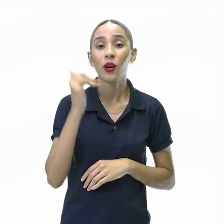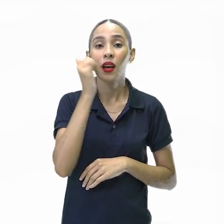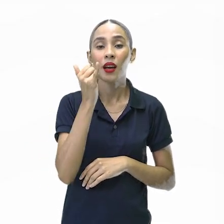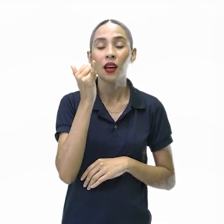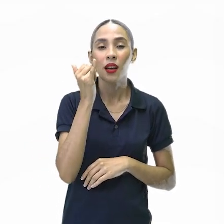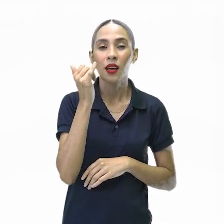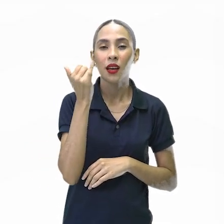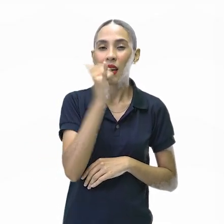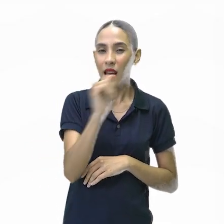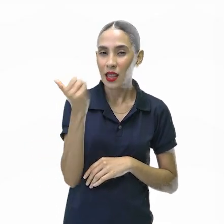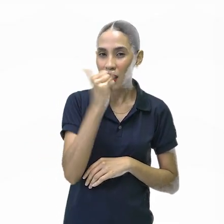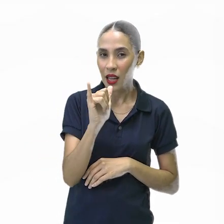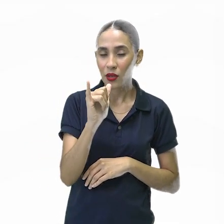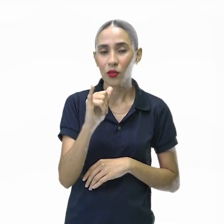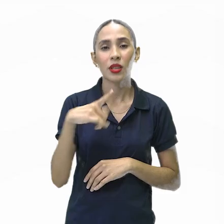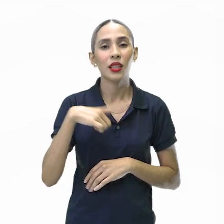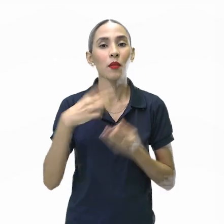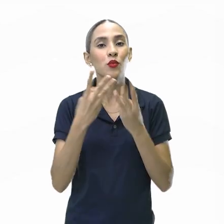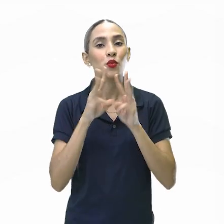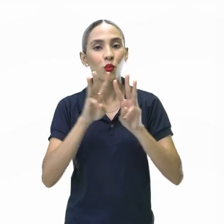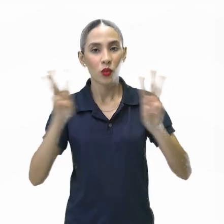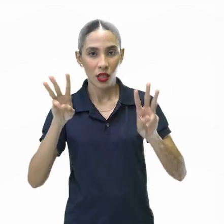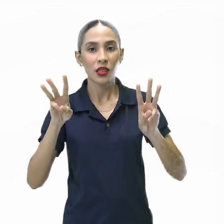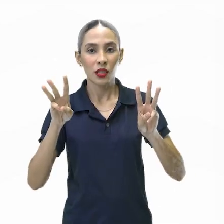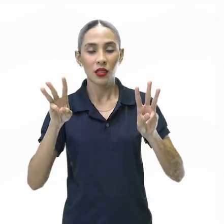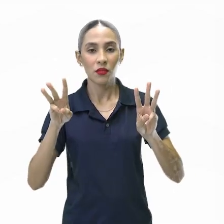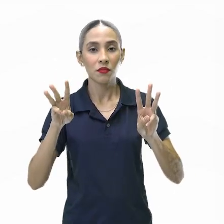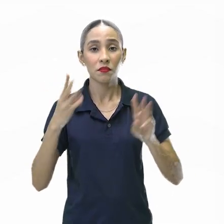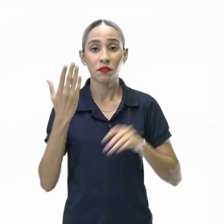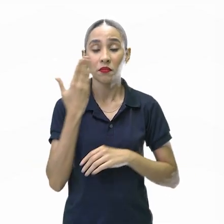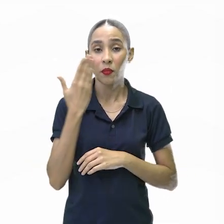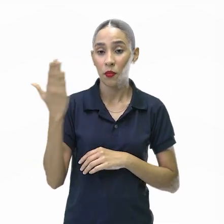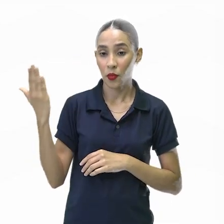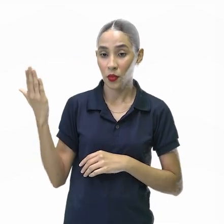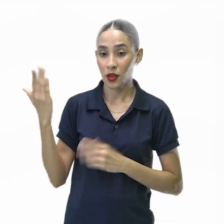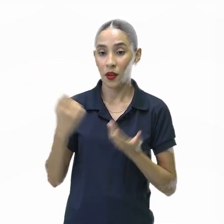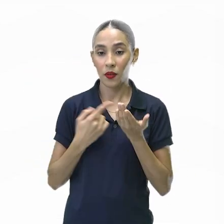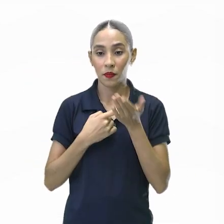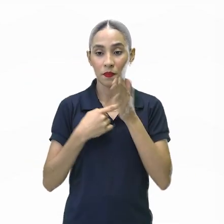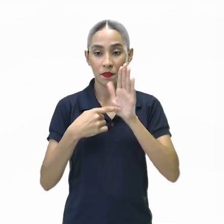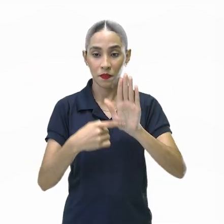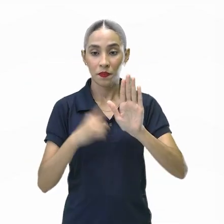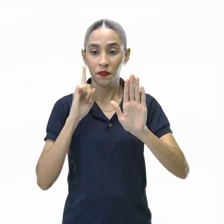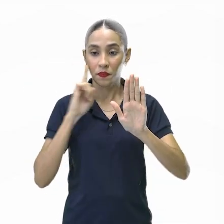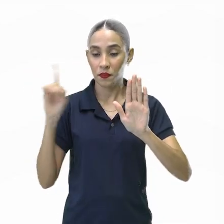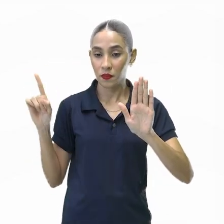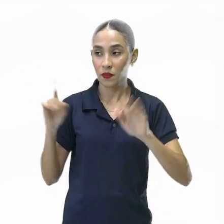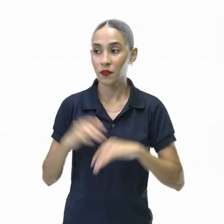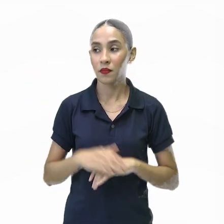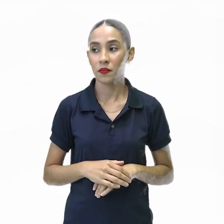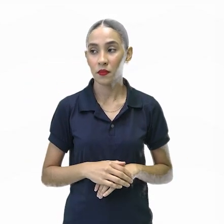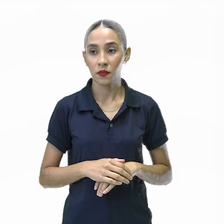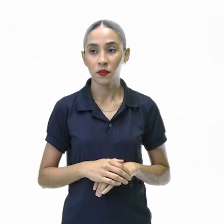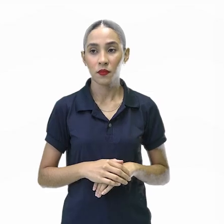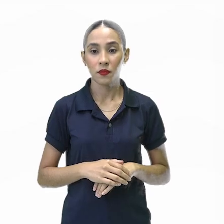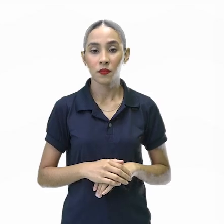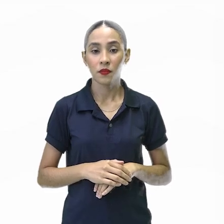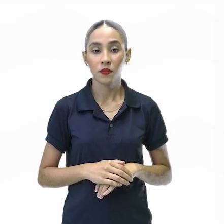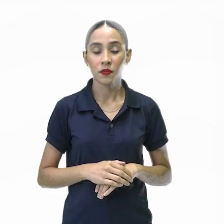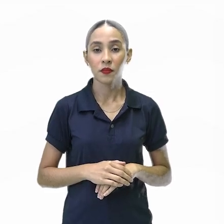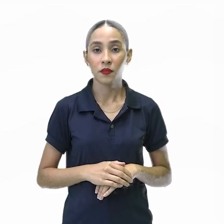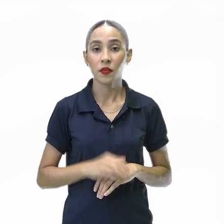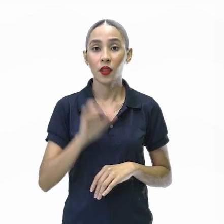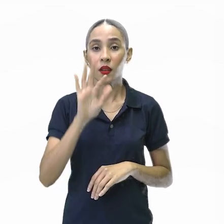tem aqui um link interativo aqui para mostrar a você, né, do nosso